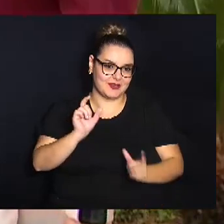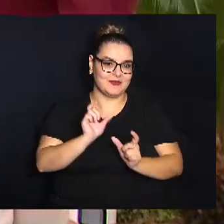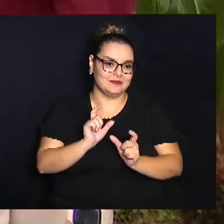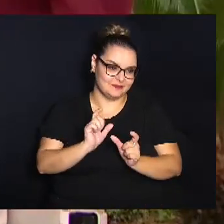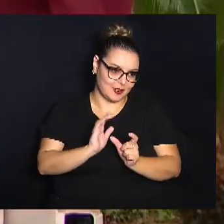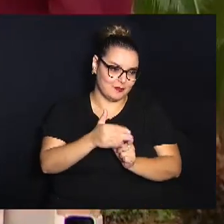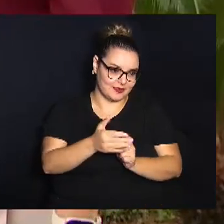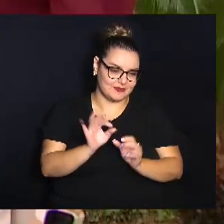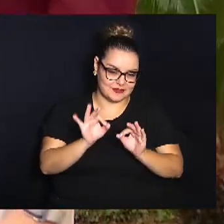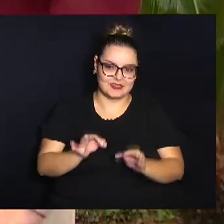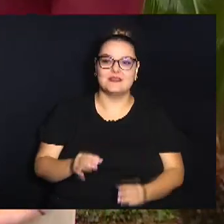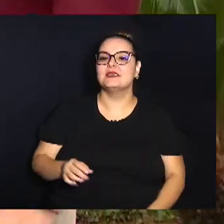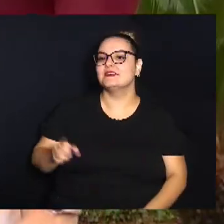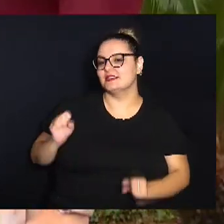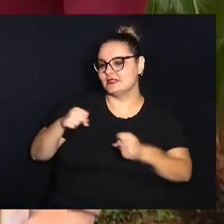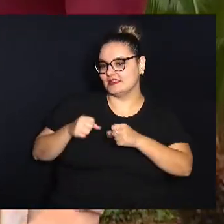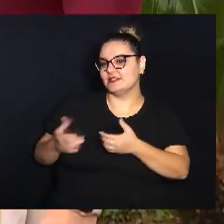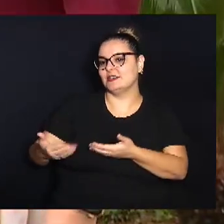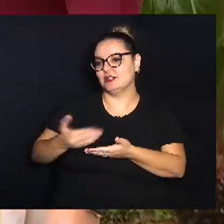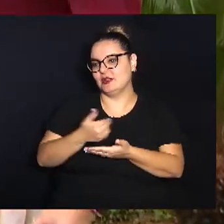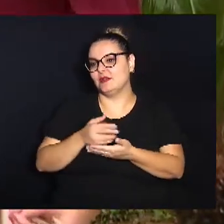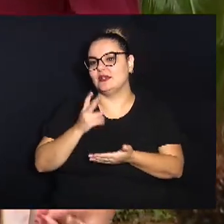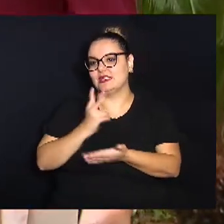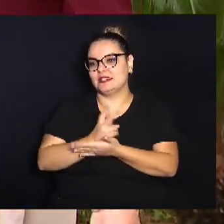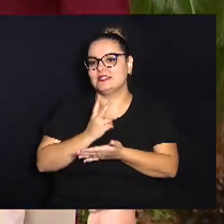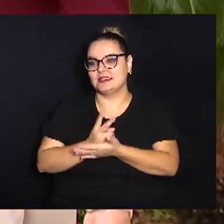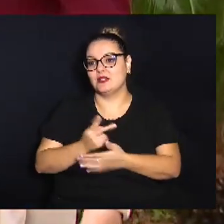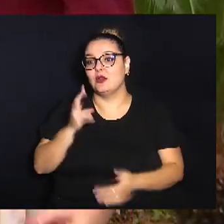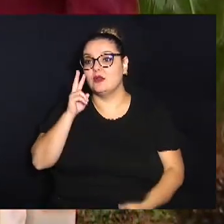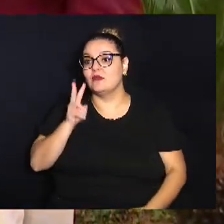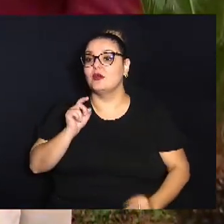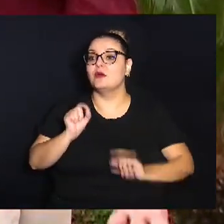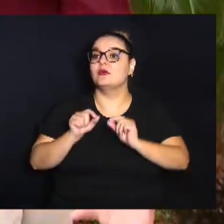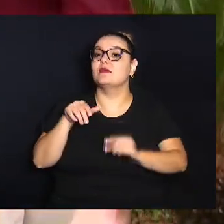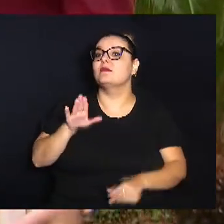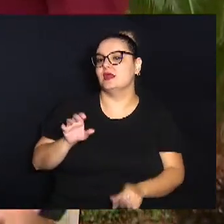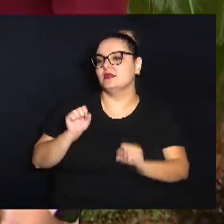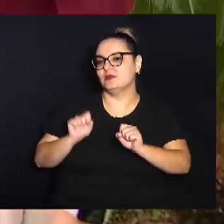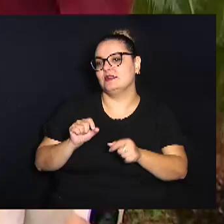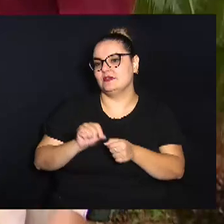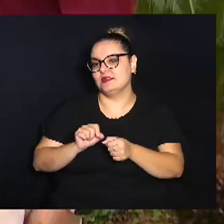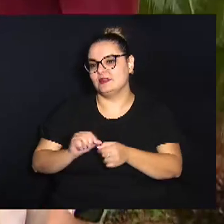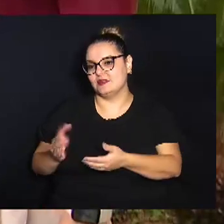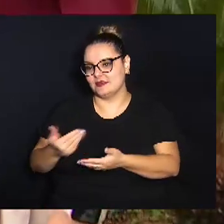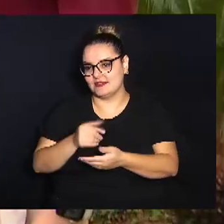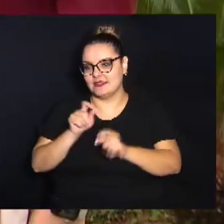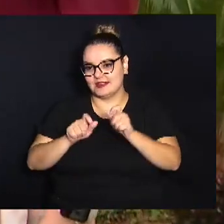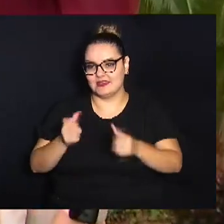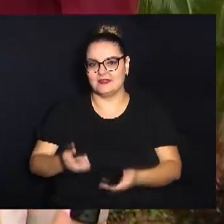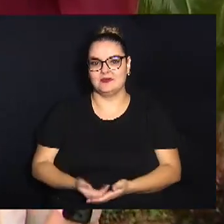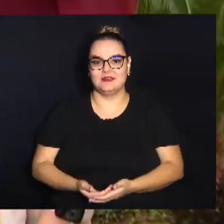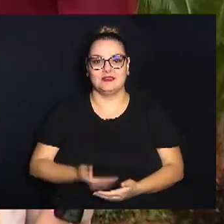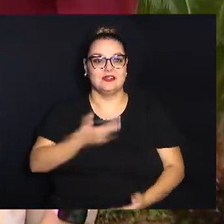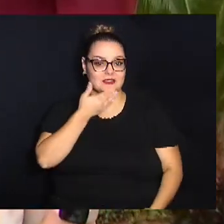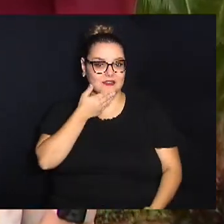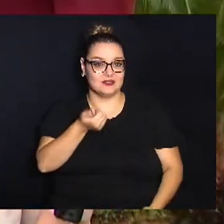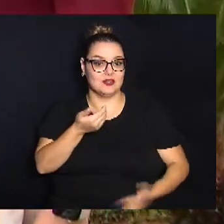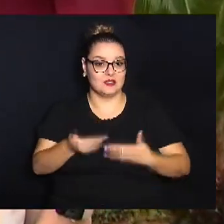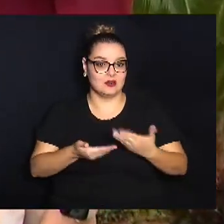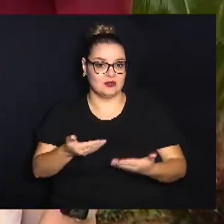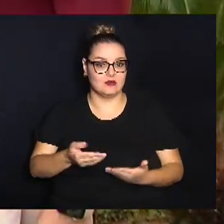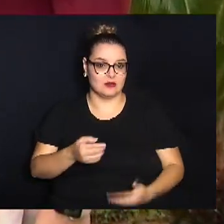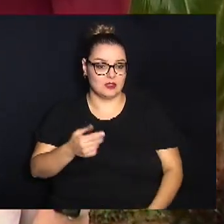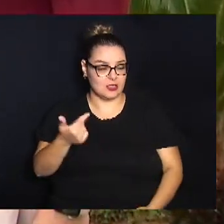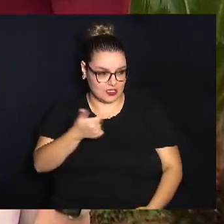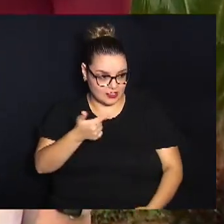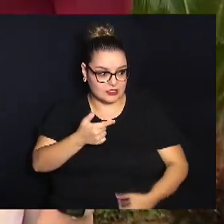Exato, sempre pensando no acolhimento, a gente está sempre vendo o que mais que a gente pode fazer para acolher essas pessoas. Para melhorar esses serviços. Esse é o